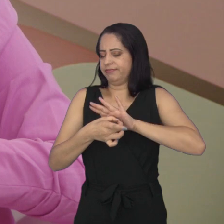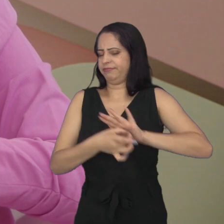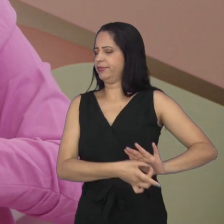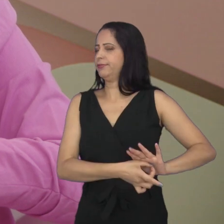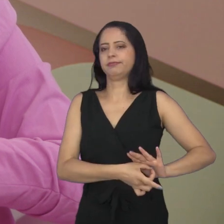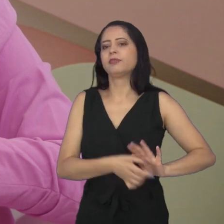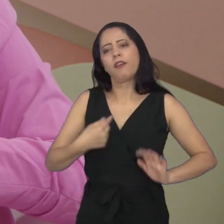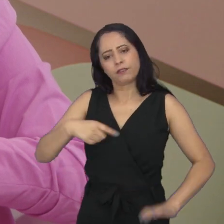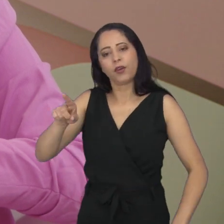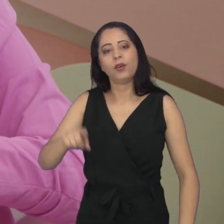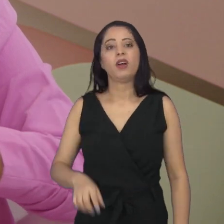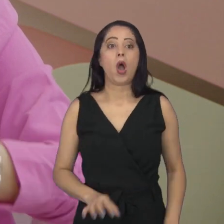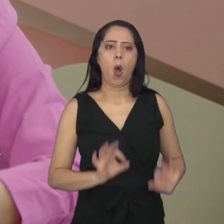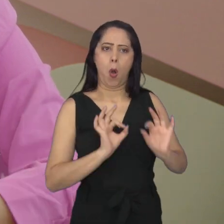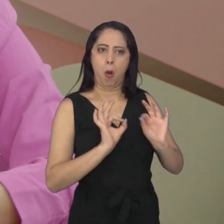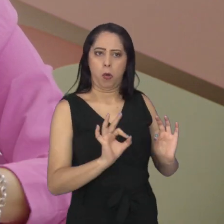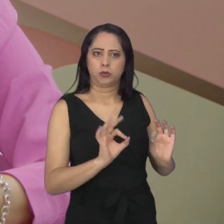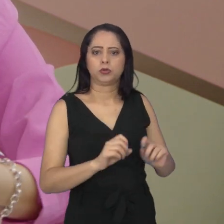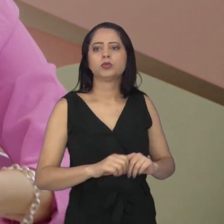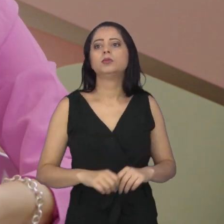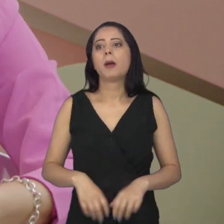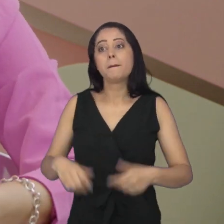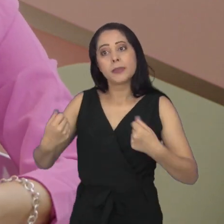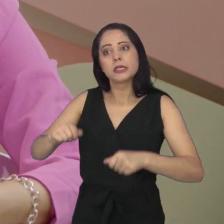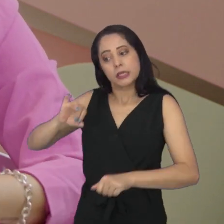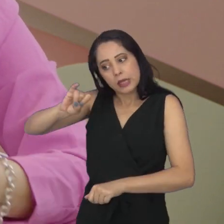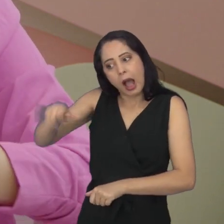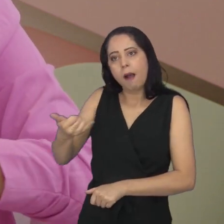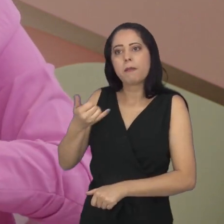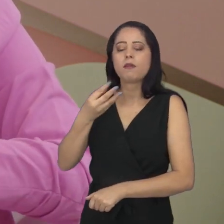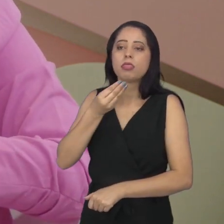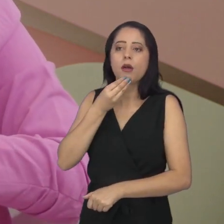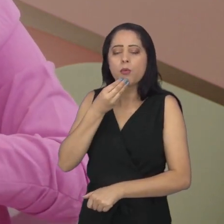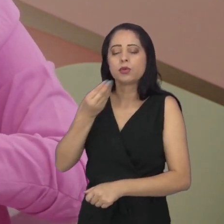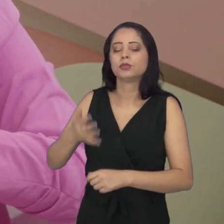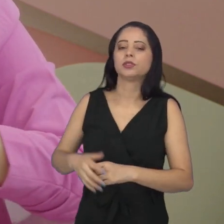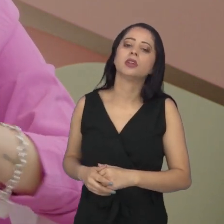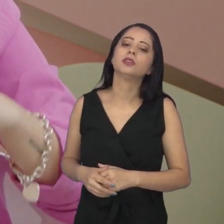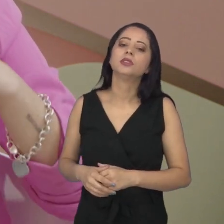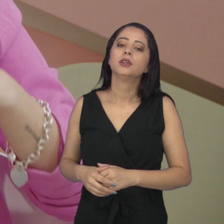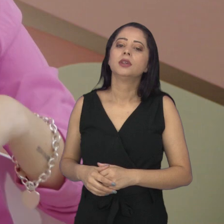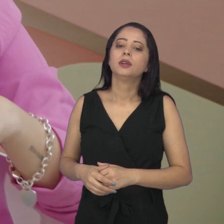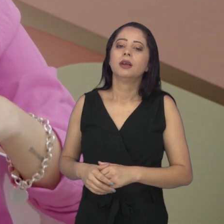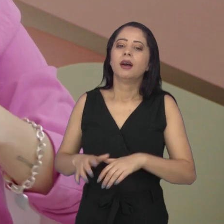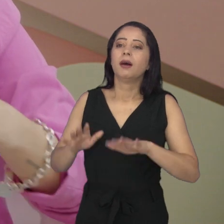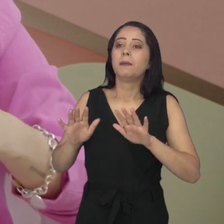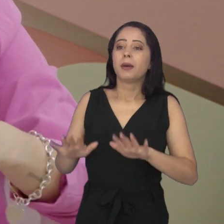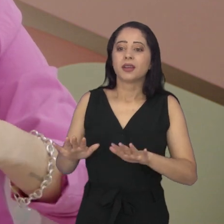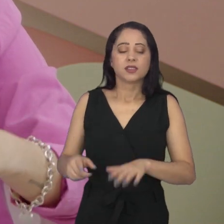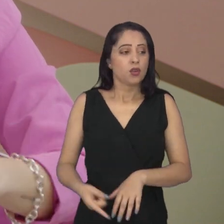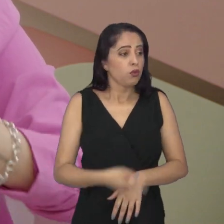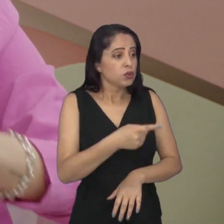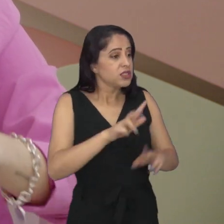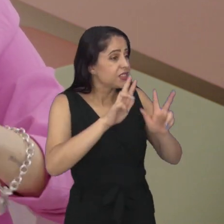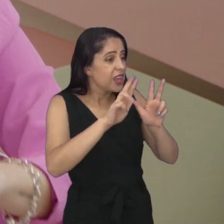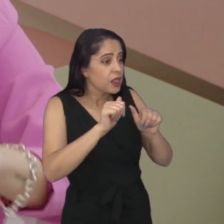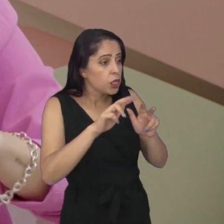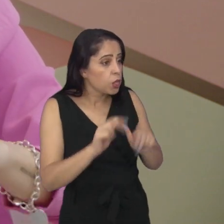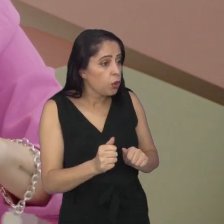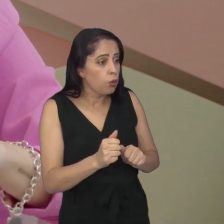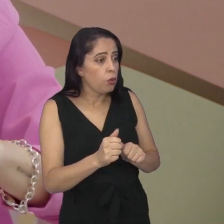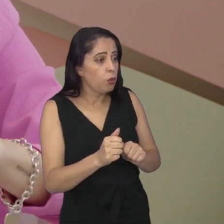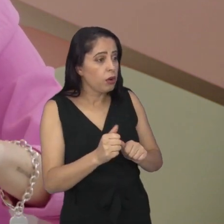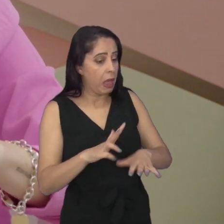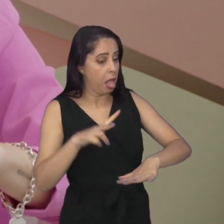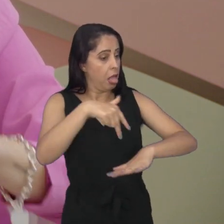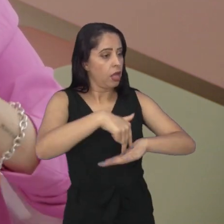mim. Ótimo. Entendeu? Eu preciso aproveitar essa oportunidade. Mari, você nunca subiu num palco. Falei, não tem problema, vou aprender.